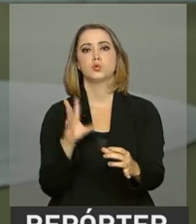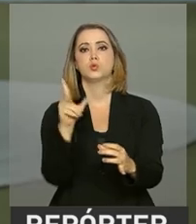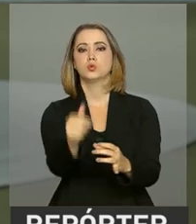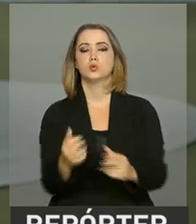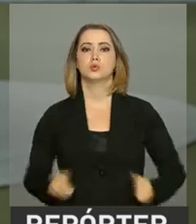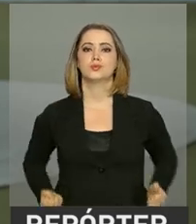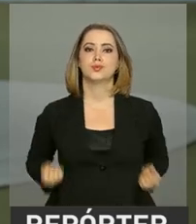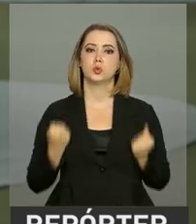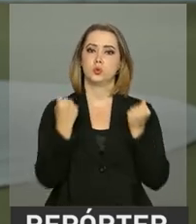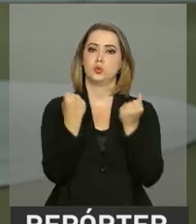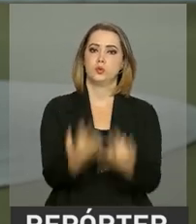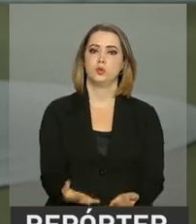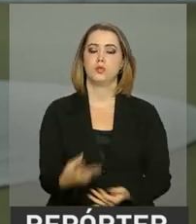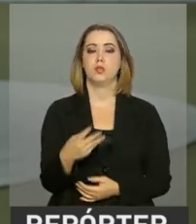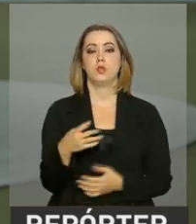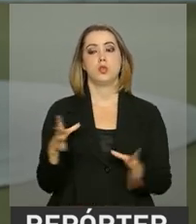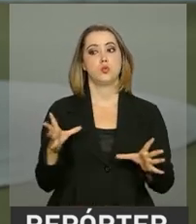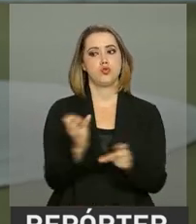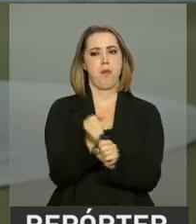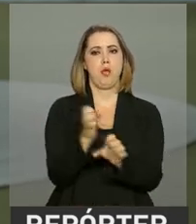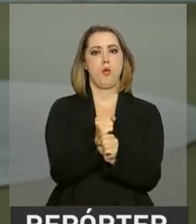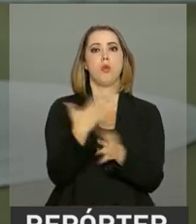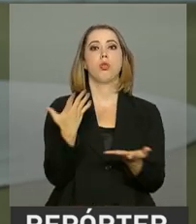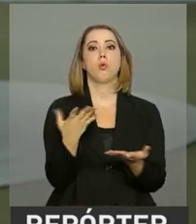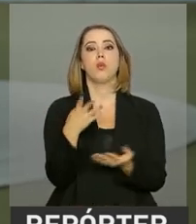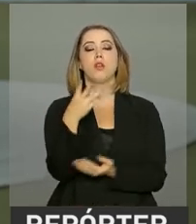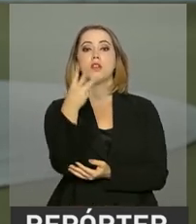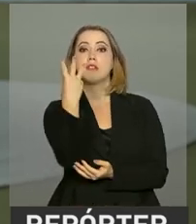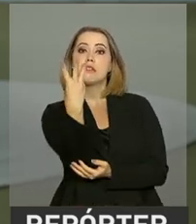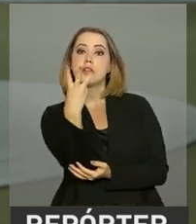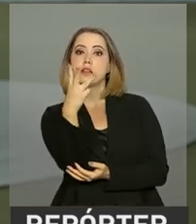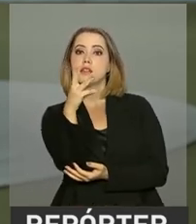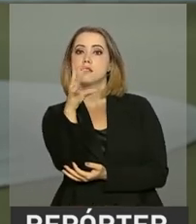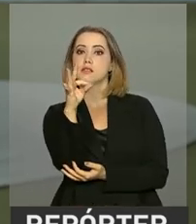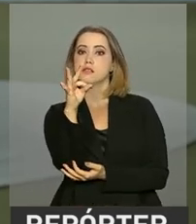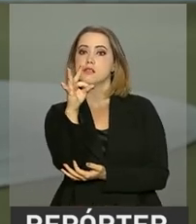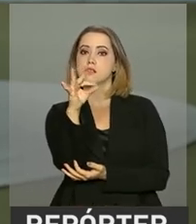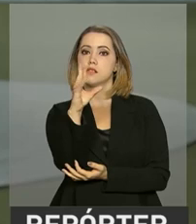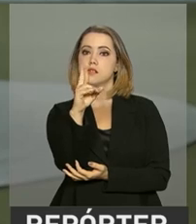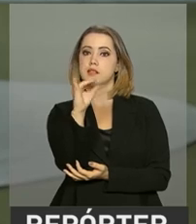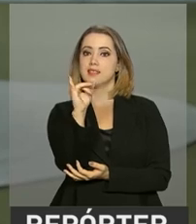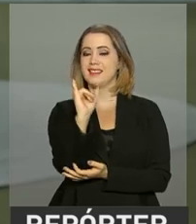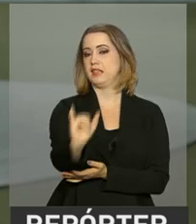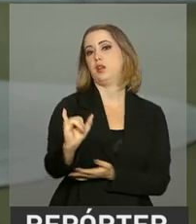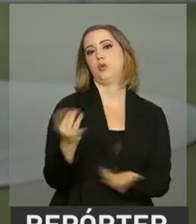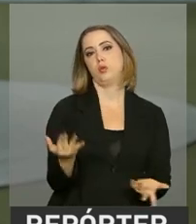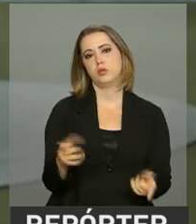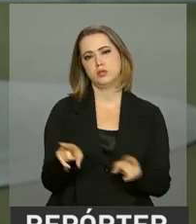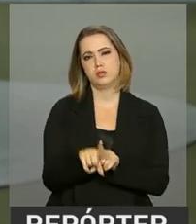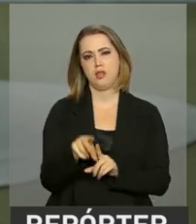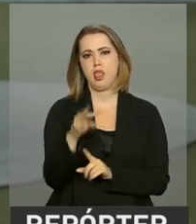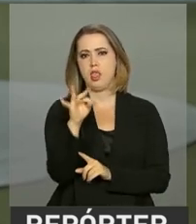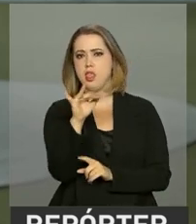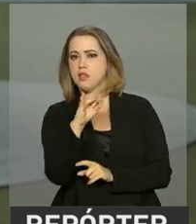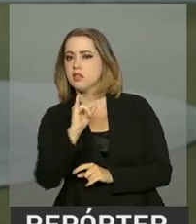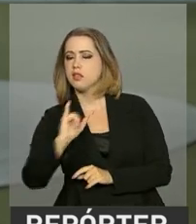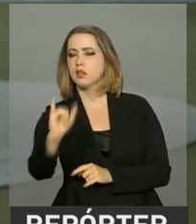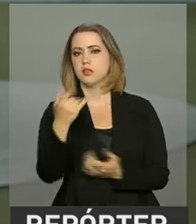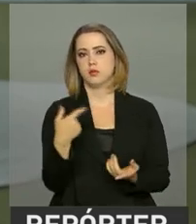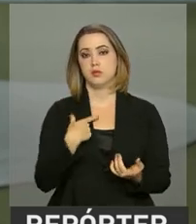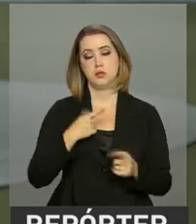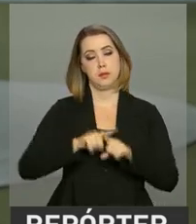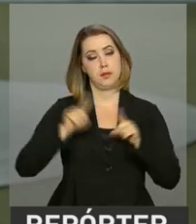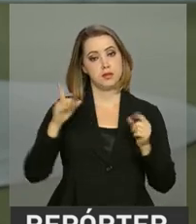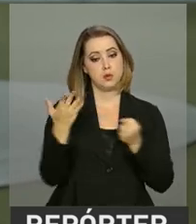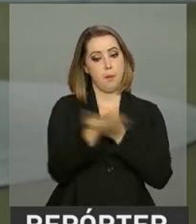soma 3,5 trilhões de reais. E os gastos obrigatórios, os pisos constitucionais, estão mantidos